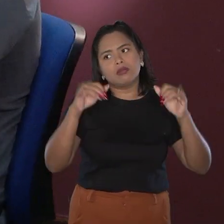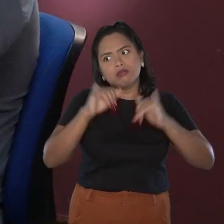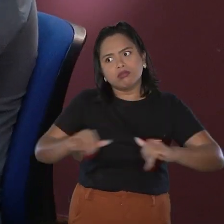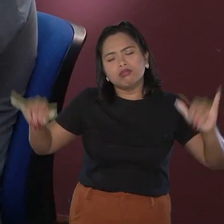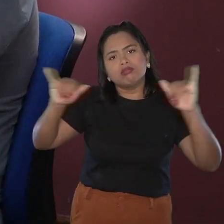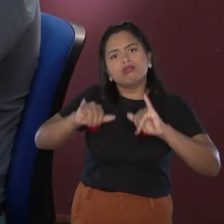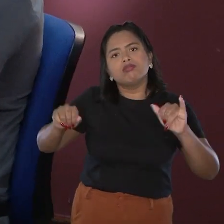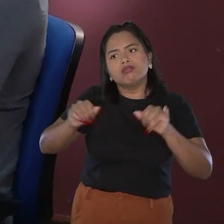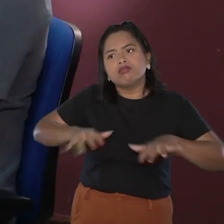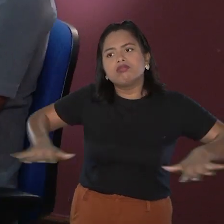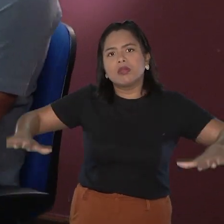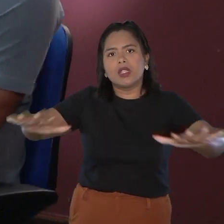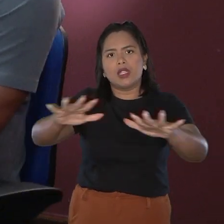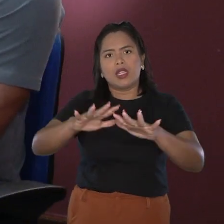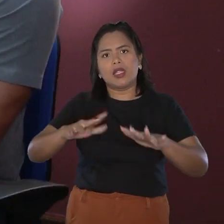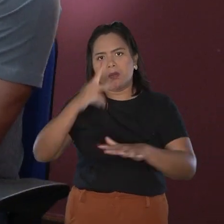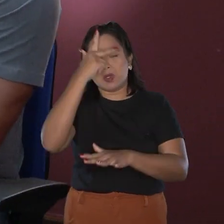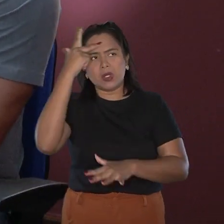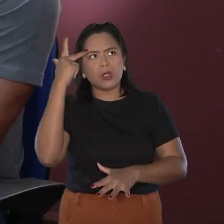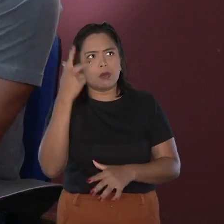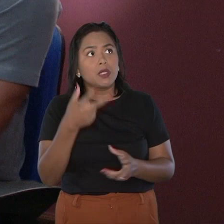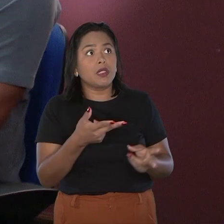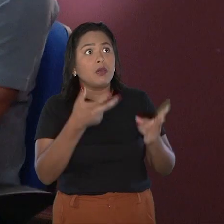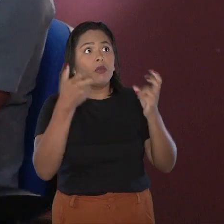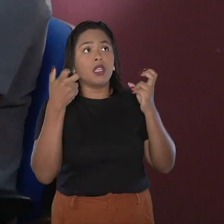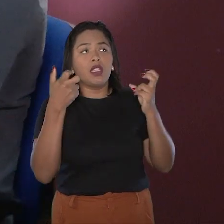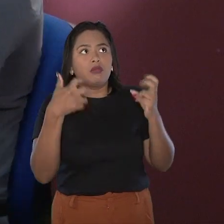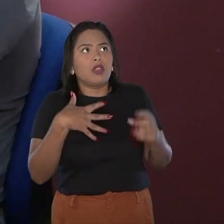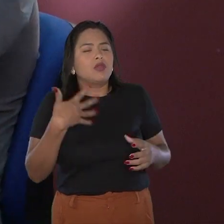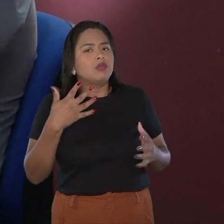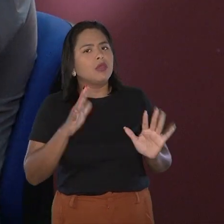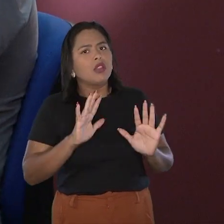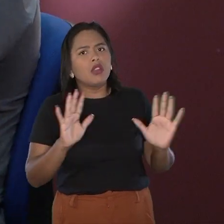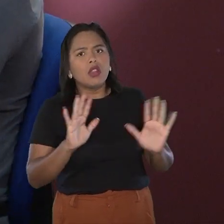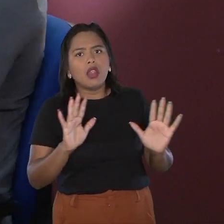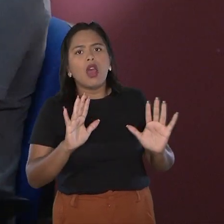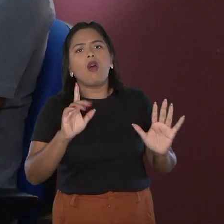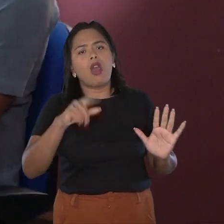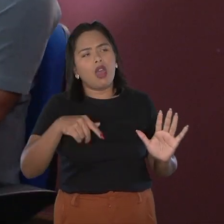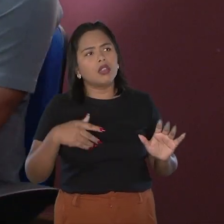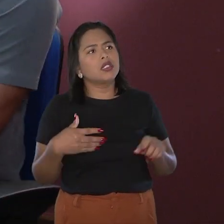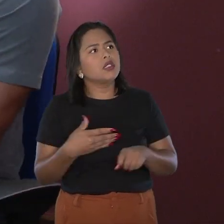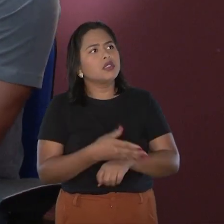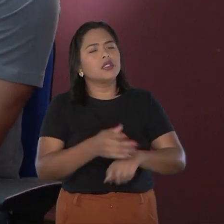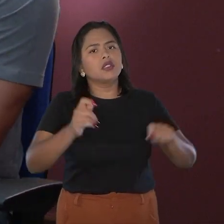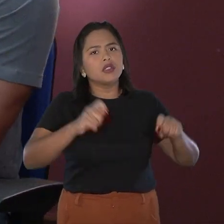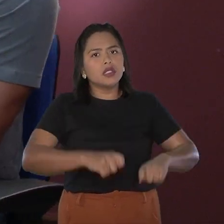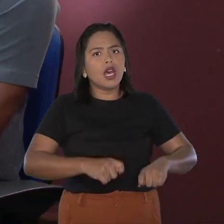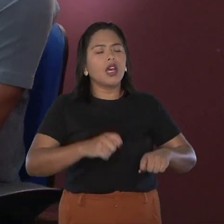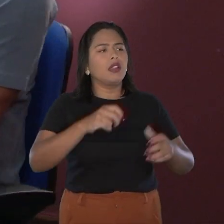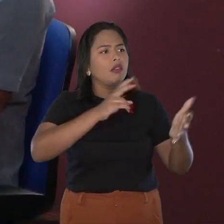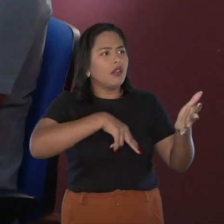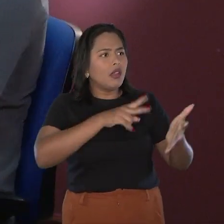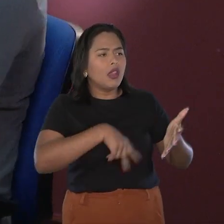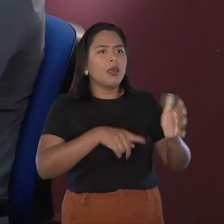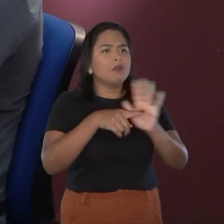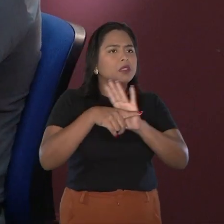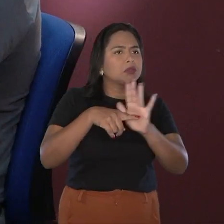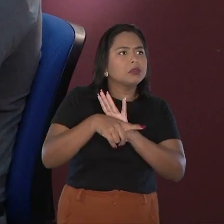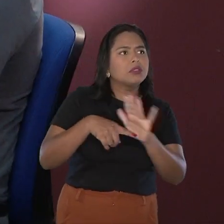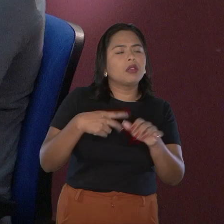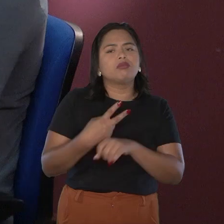verem que o conhecimento científico não é um bicho papão é algo que é acessível que a gente pode conhecer ler pesquisar e atrás